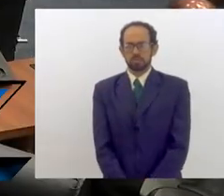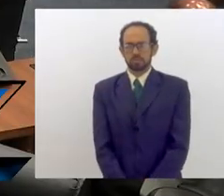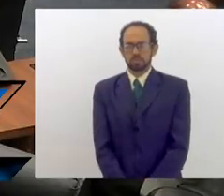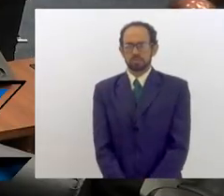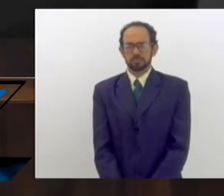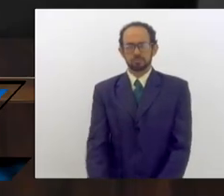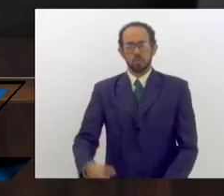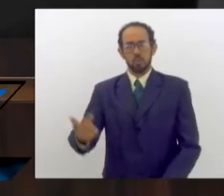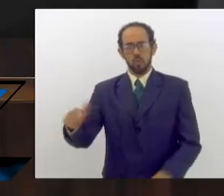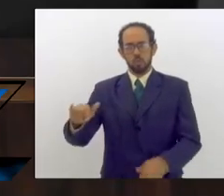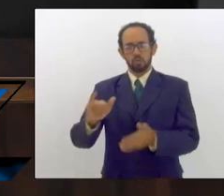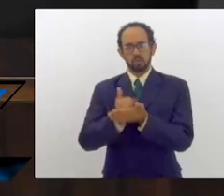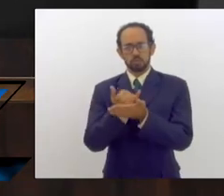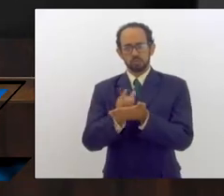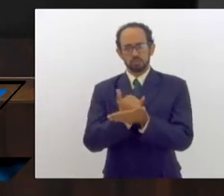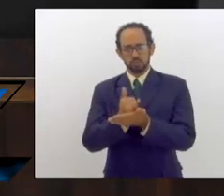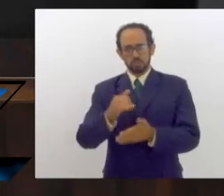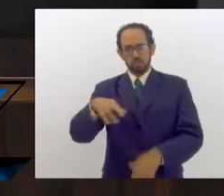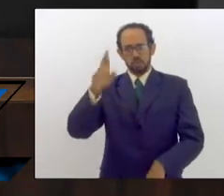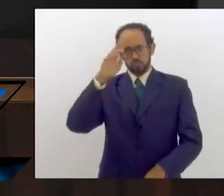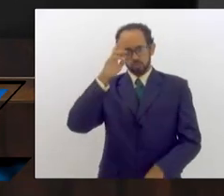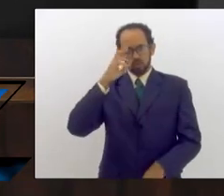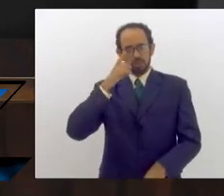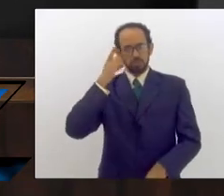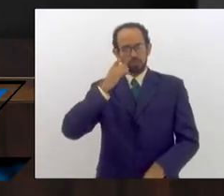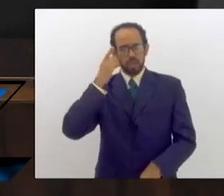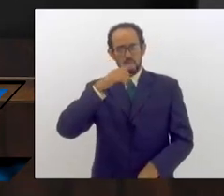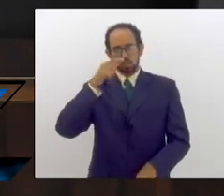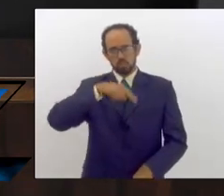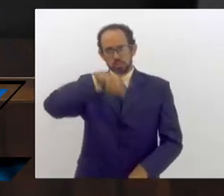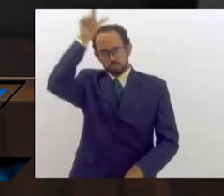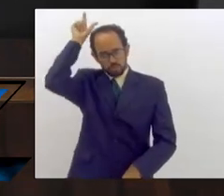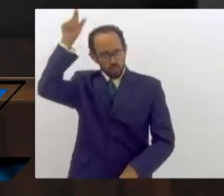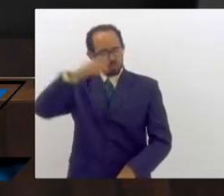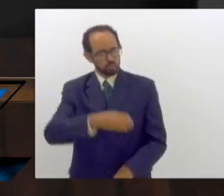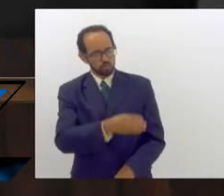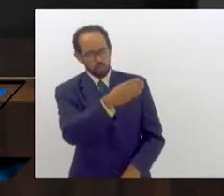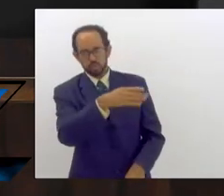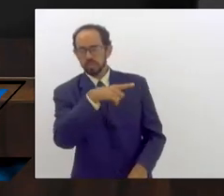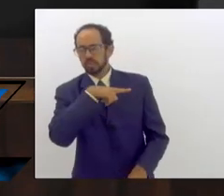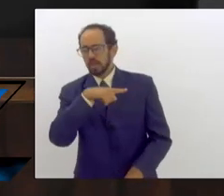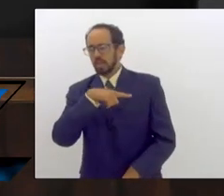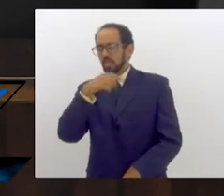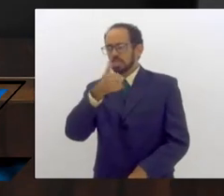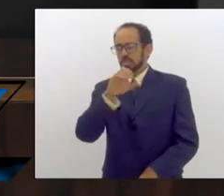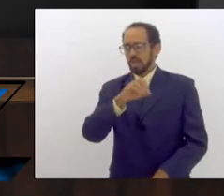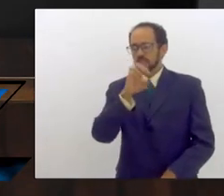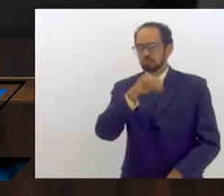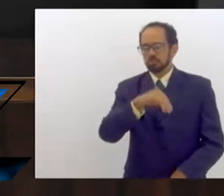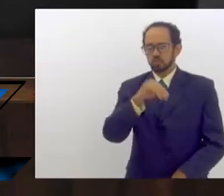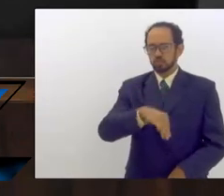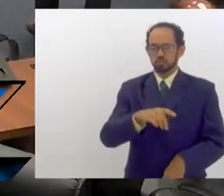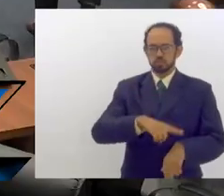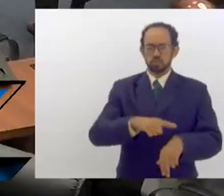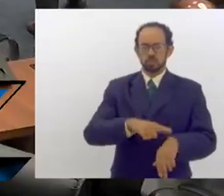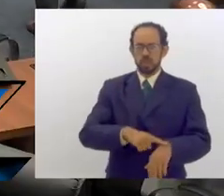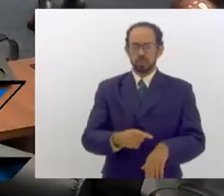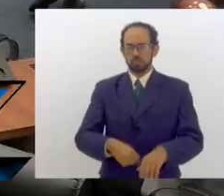próximo moradora inscrito é o nome Deputado Luiz Paulo vossa excelência dispõe de 10 minutos no tempo regimental